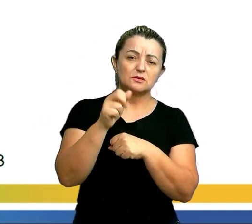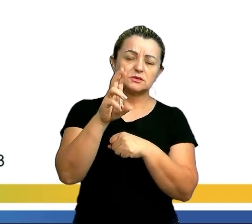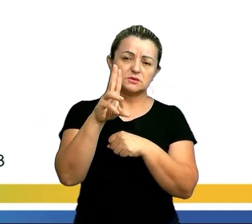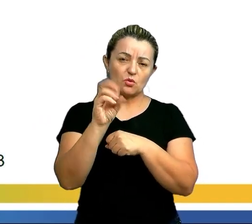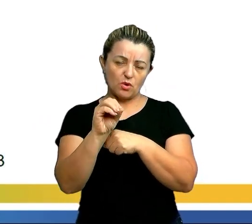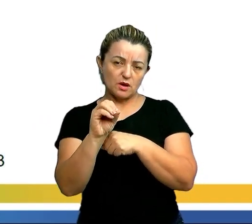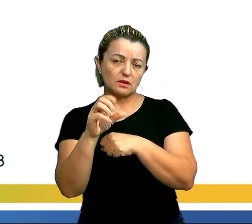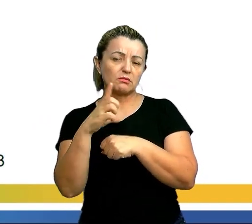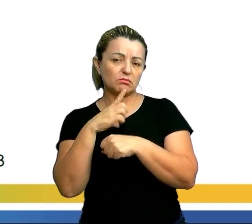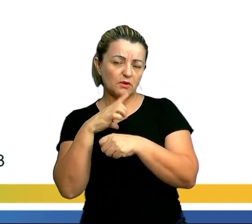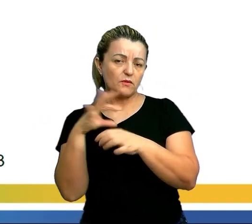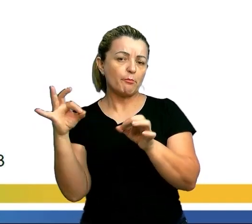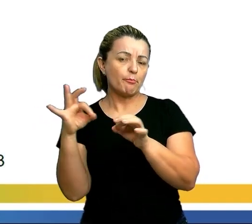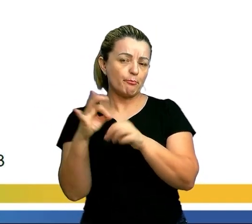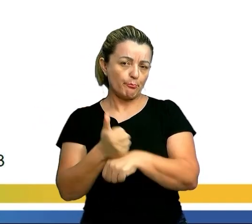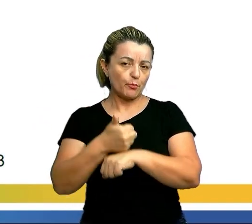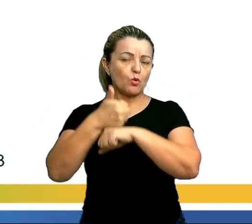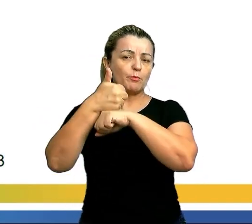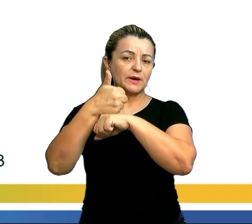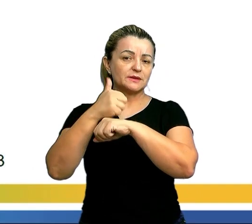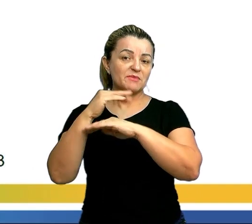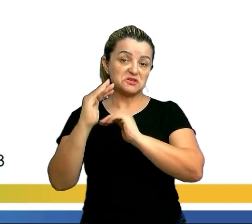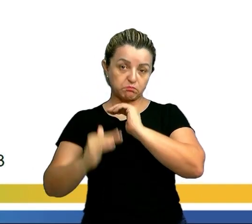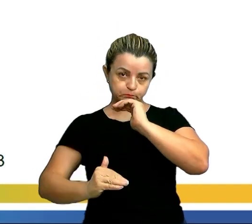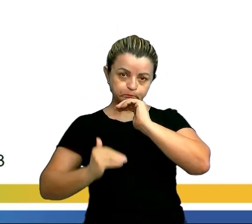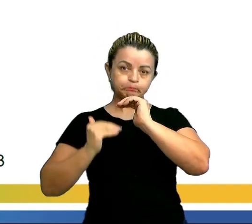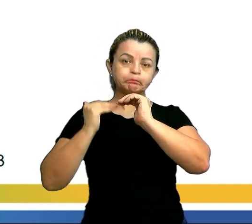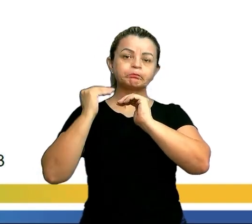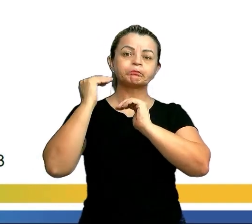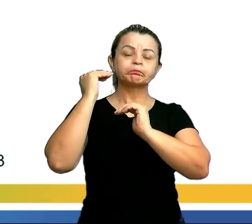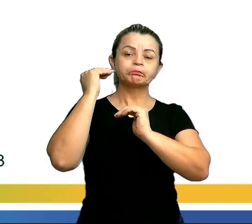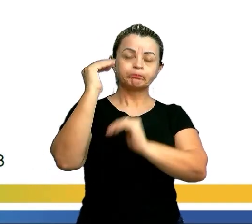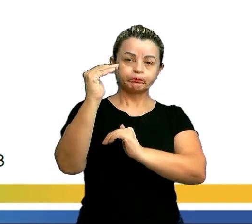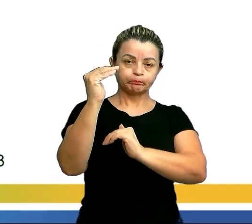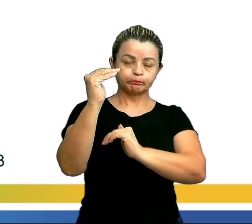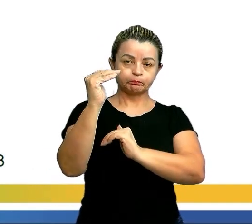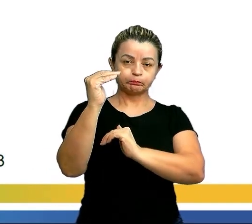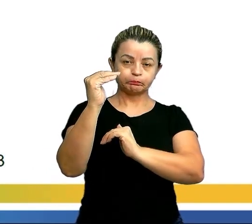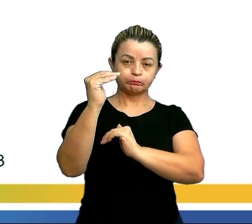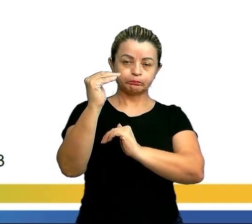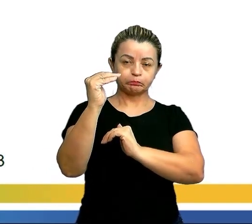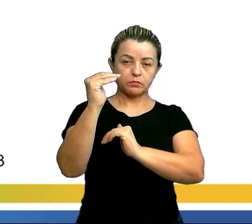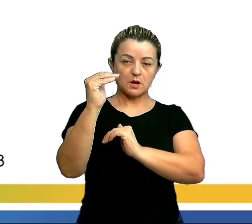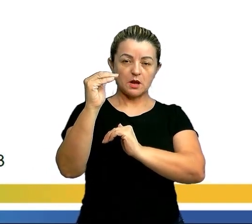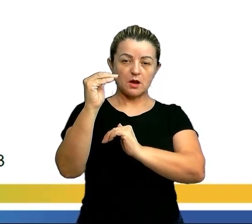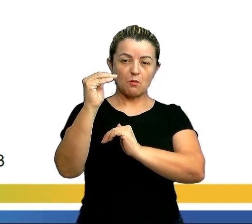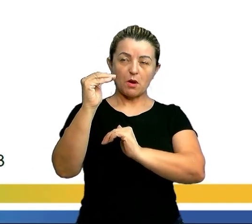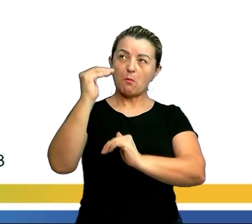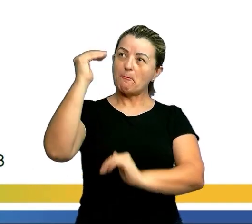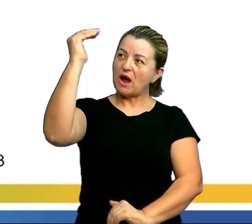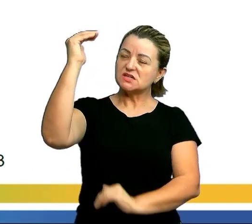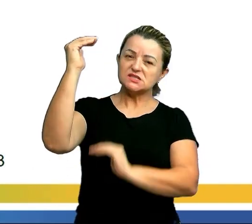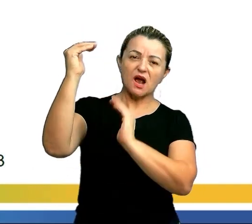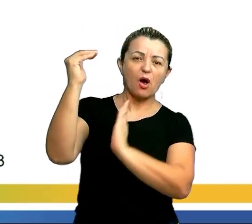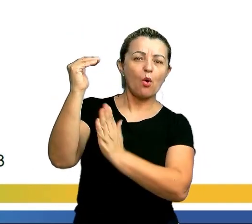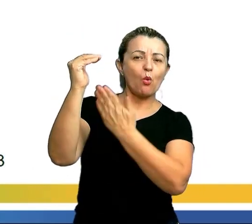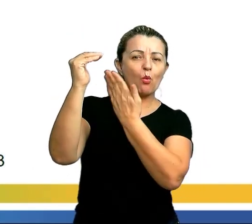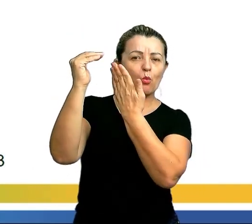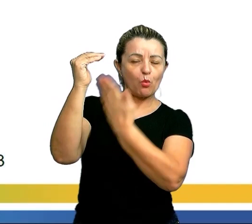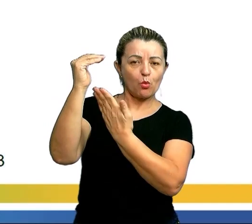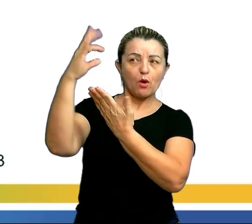completo, mas ela evoluiu, né, assim como um Pokémon, ela evoluiu para o nível mais alto